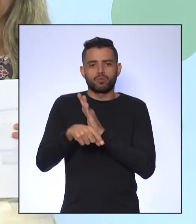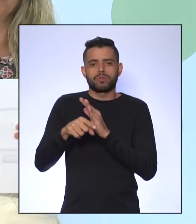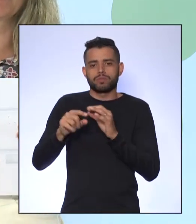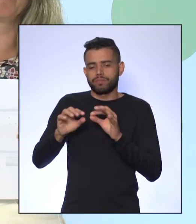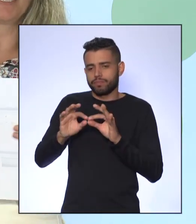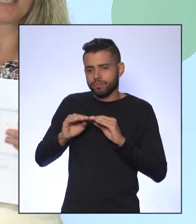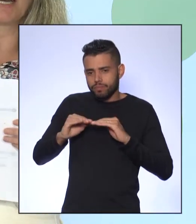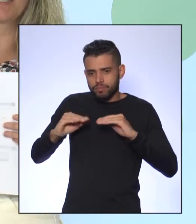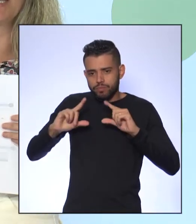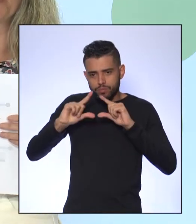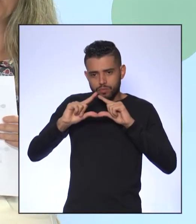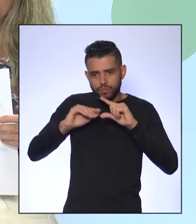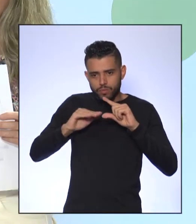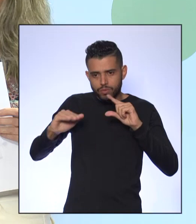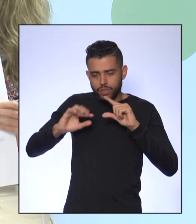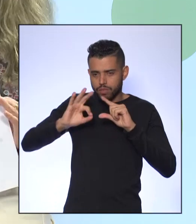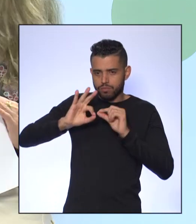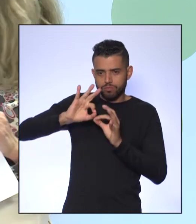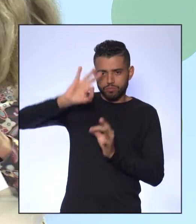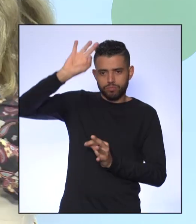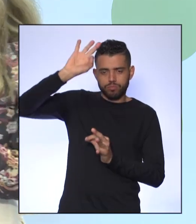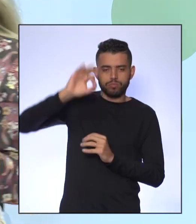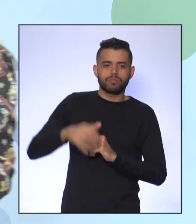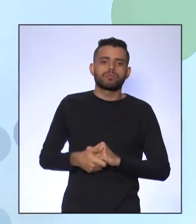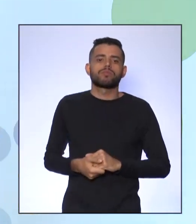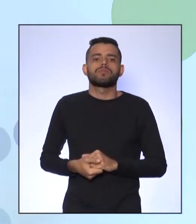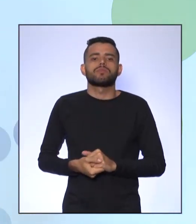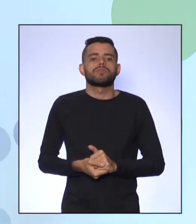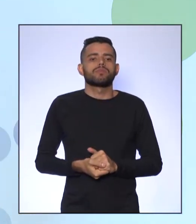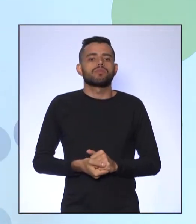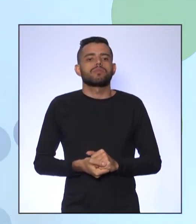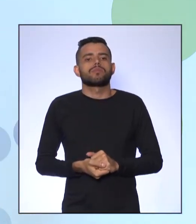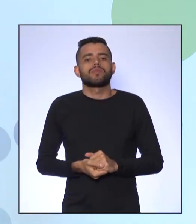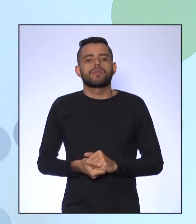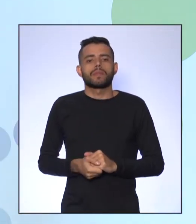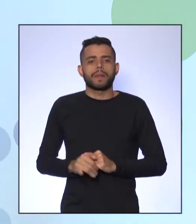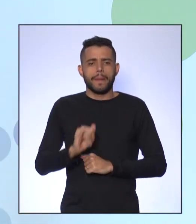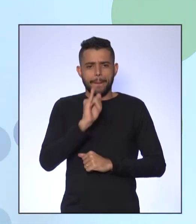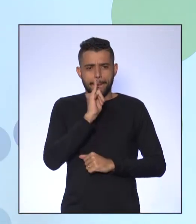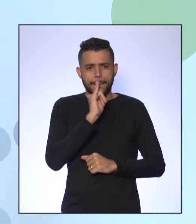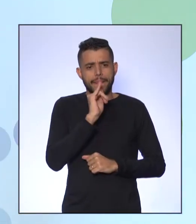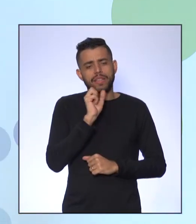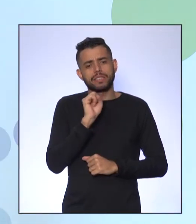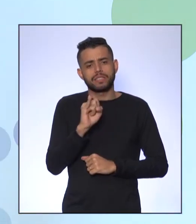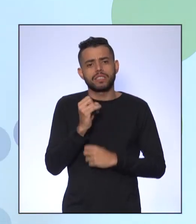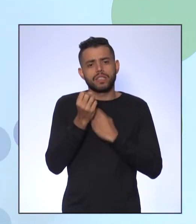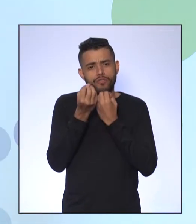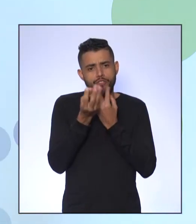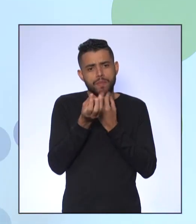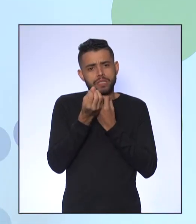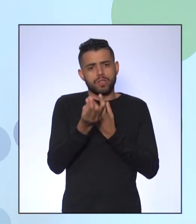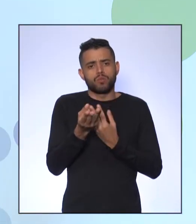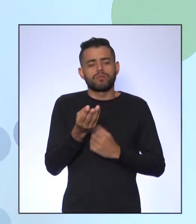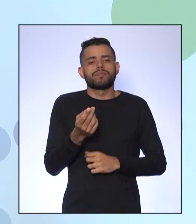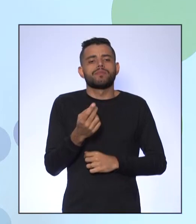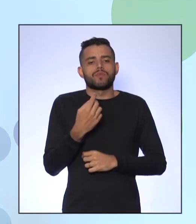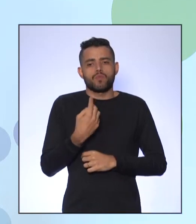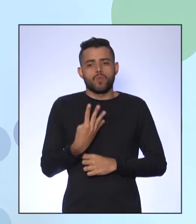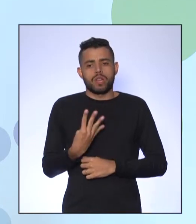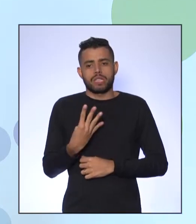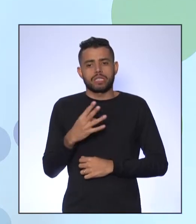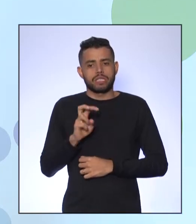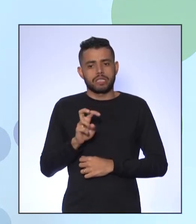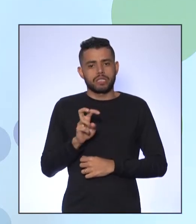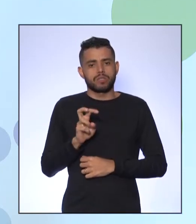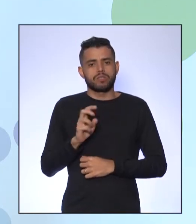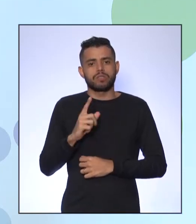a gente queira estabelecer aqui. Bom, então vamos lá. Se eu tenho essa informação, que é um ângulo de 45, e eu